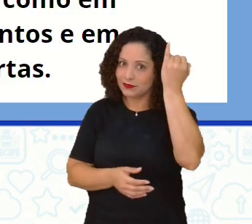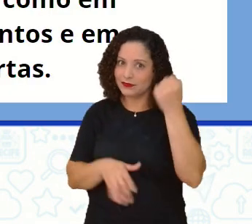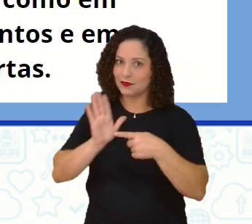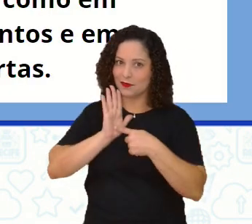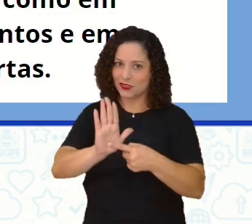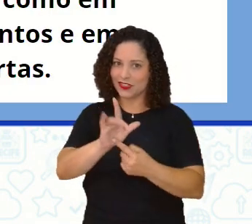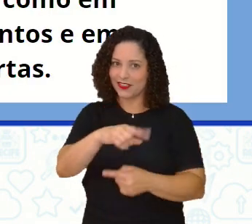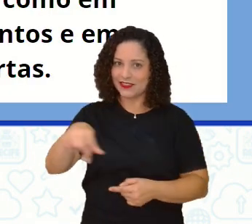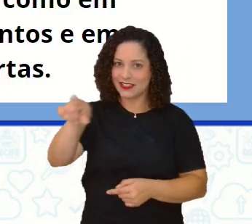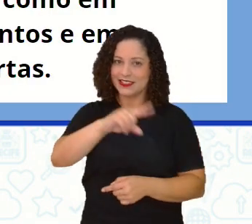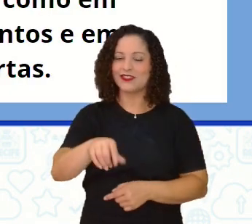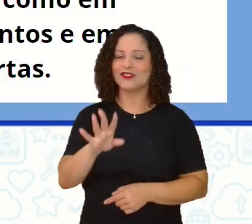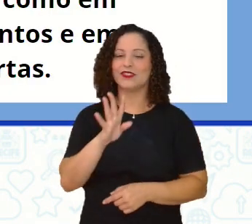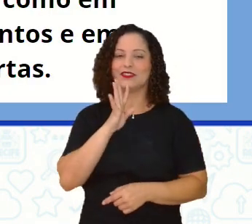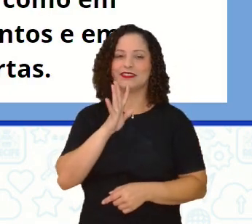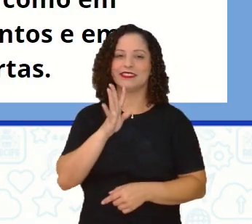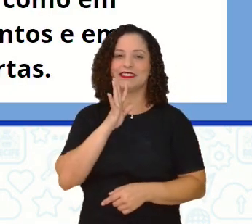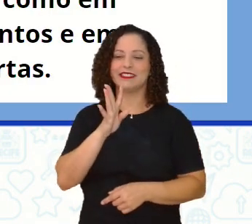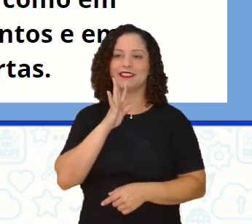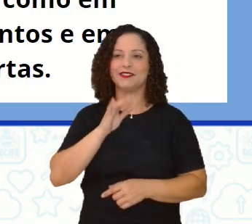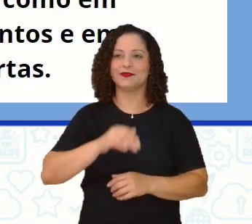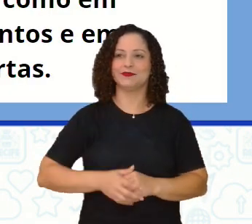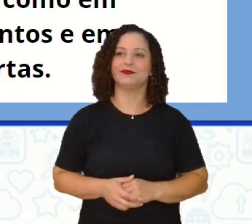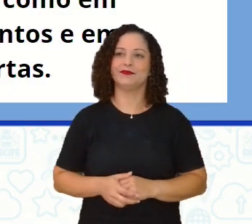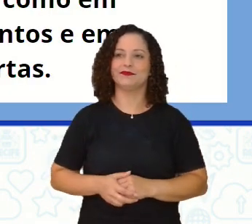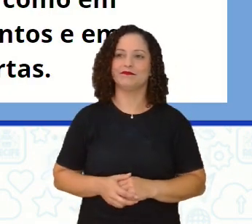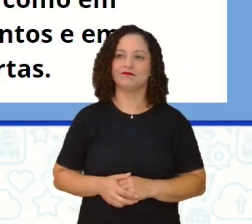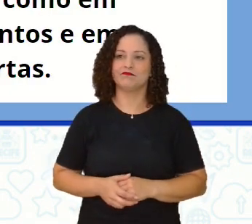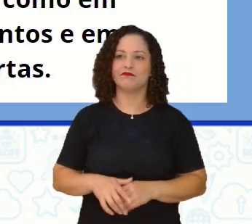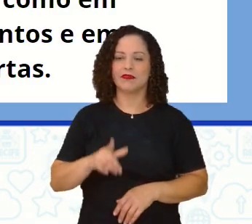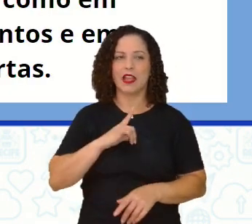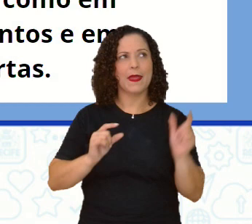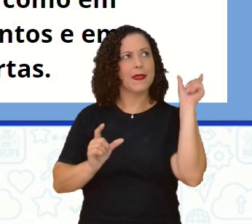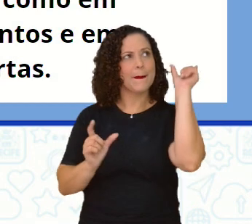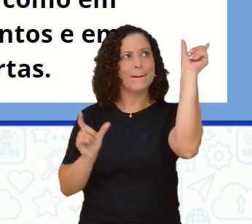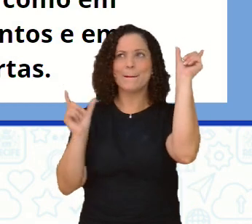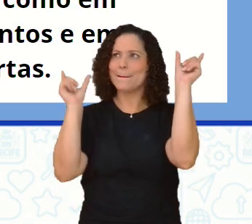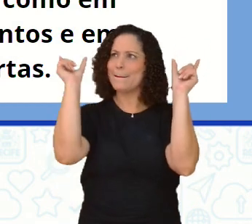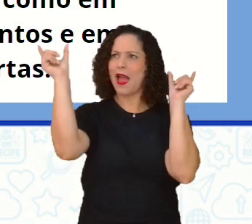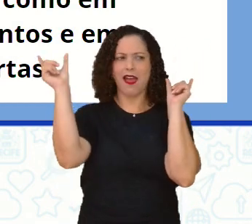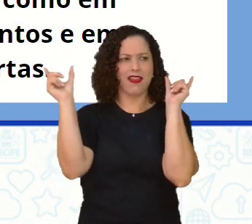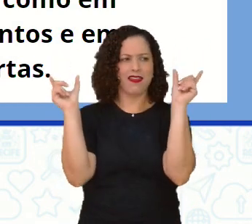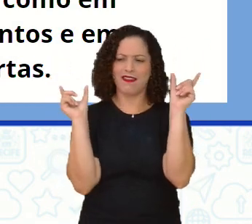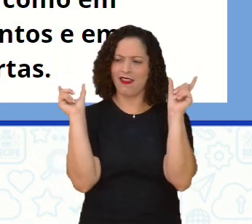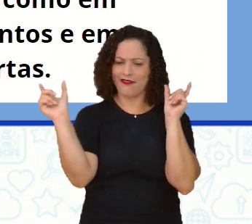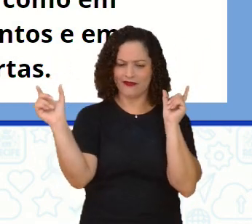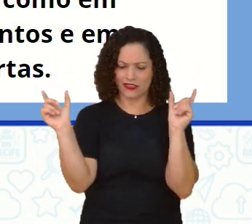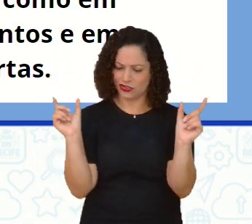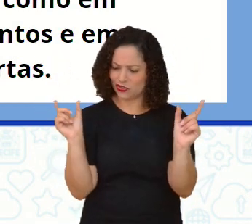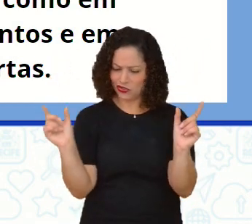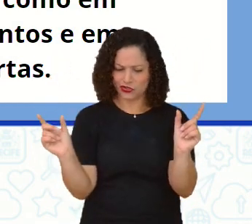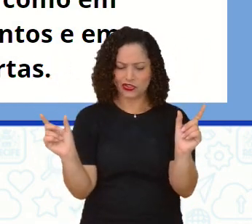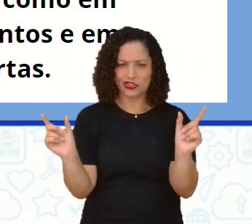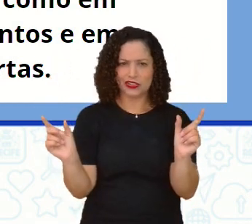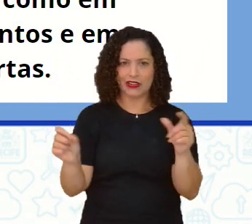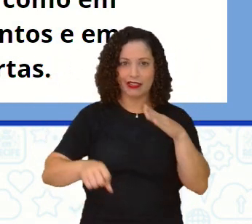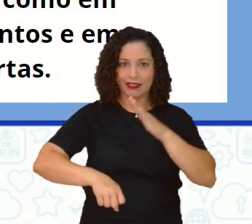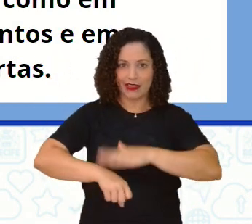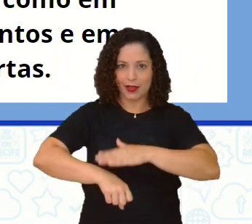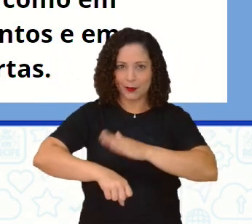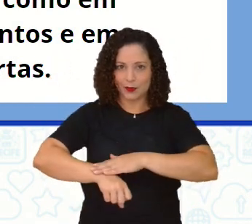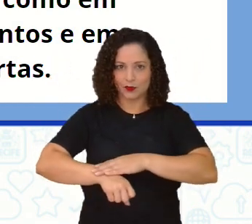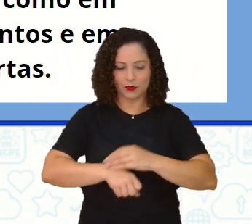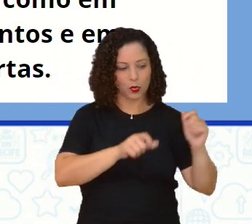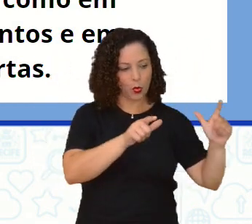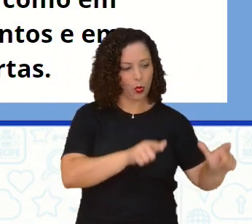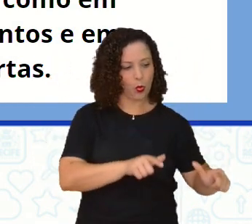vocês. Então, para separar, não é, palavras que indicam tempo, não é, advérbio de tempo e lugar, não